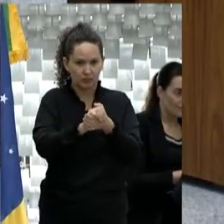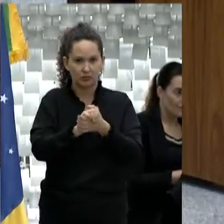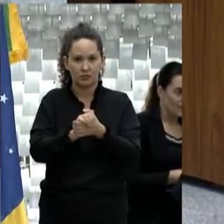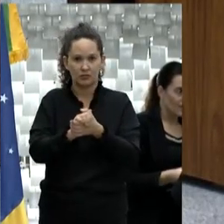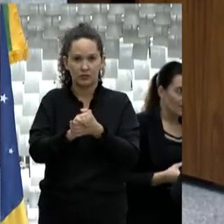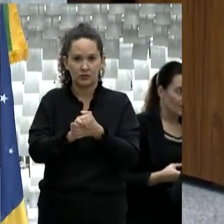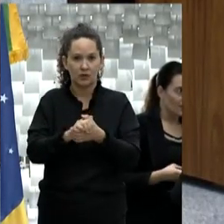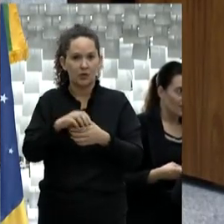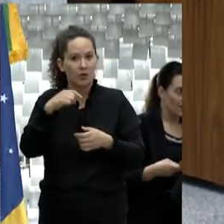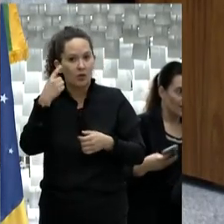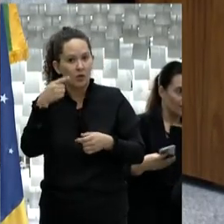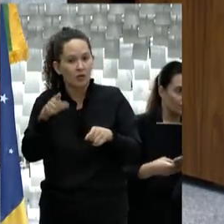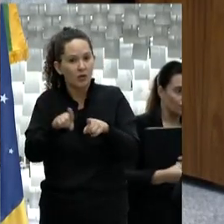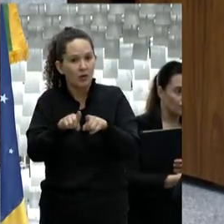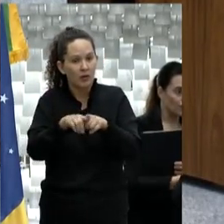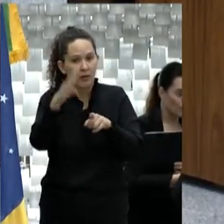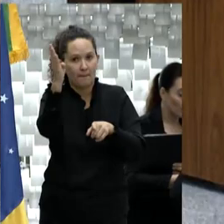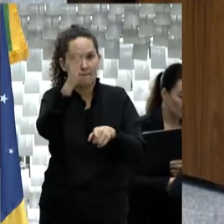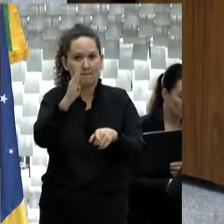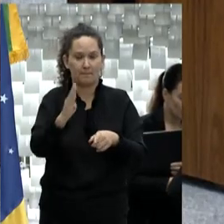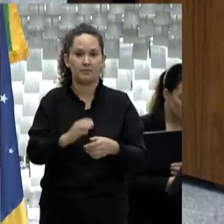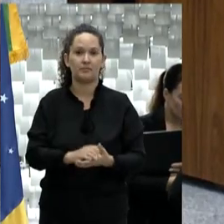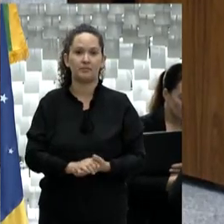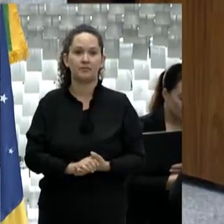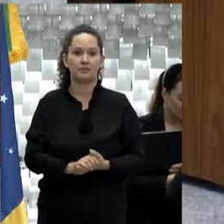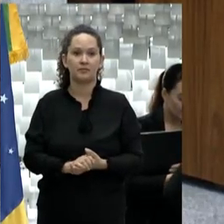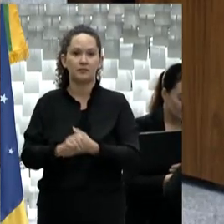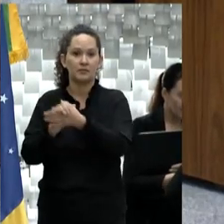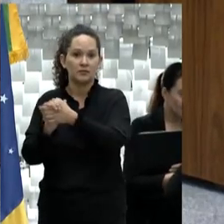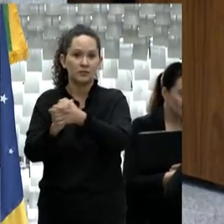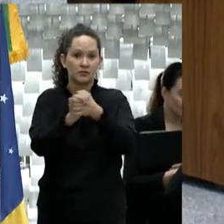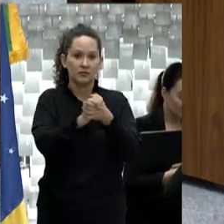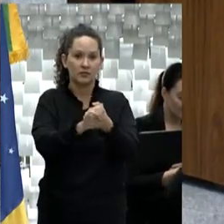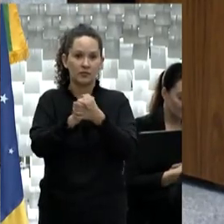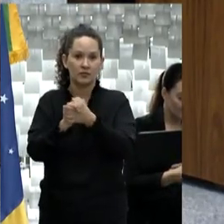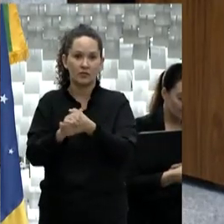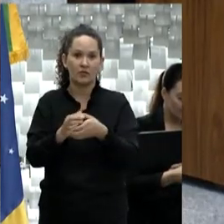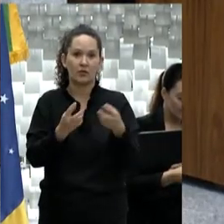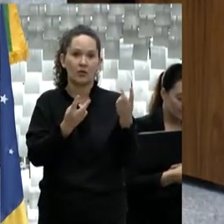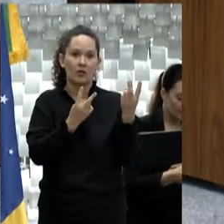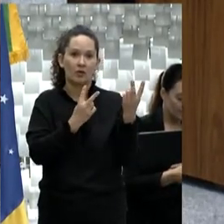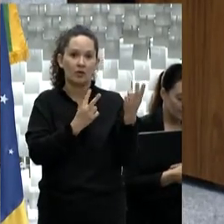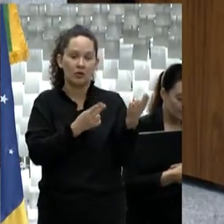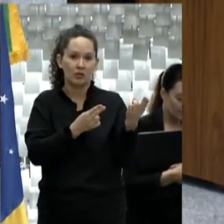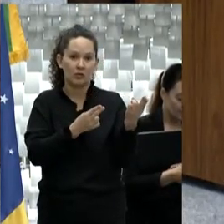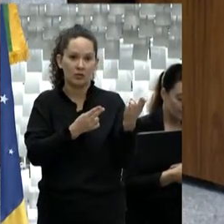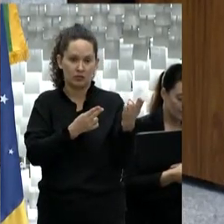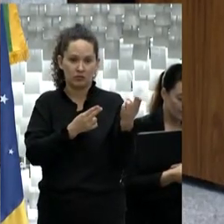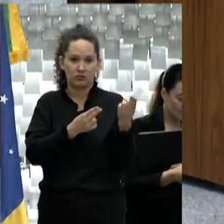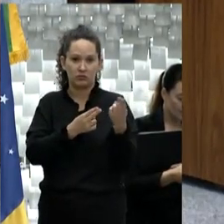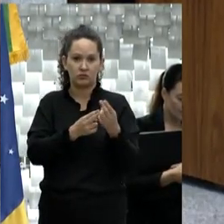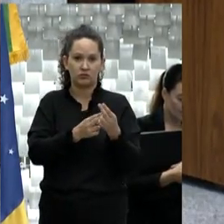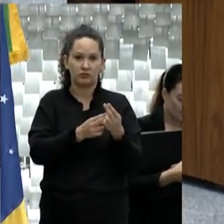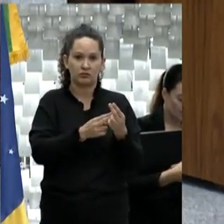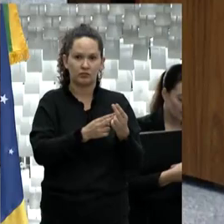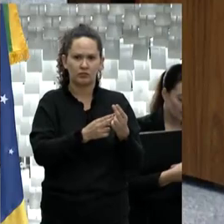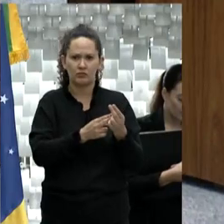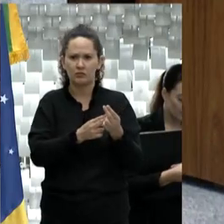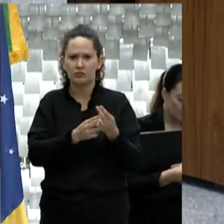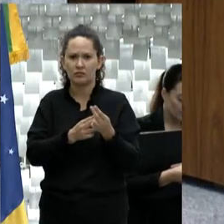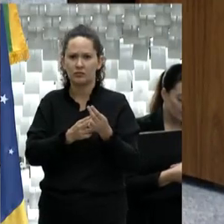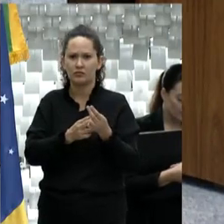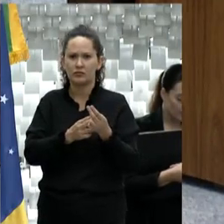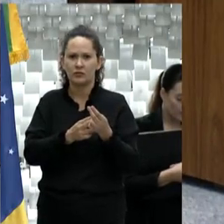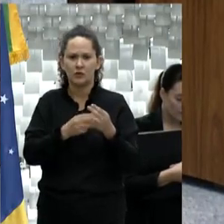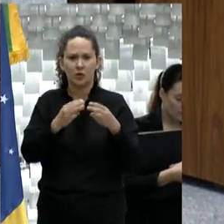aos advogados brasileiros. Saúdo com igual deferência os excelentíssimos